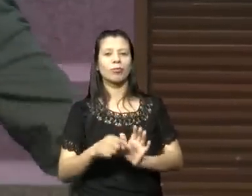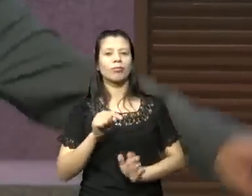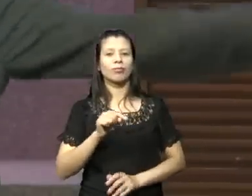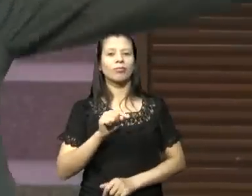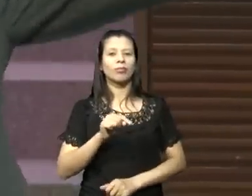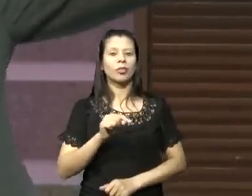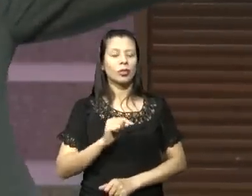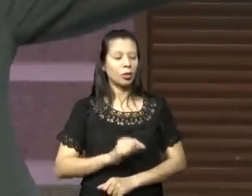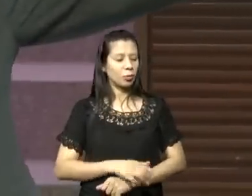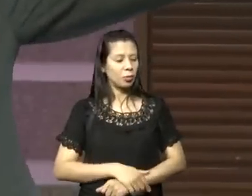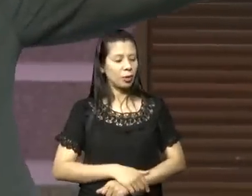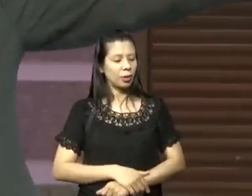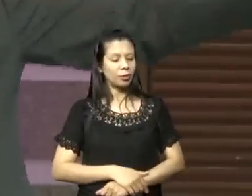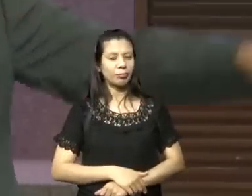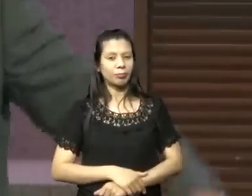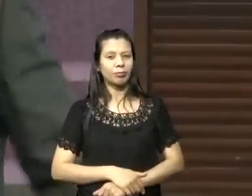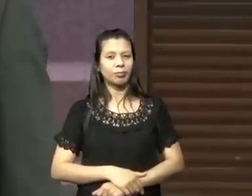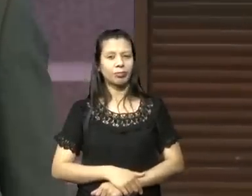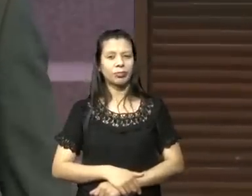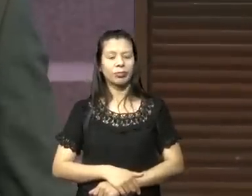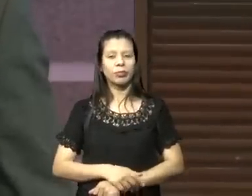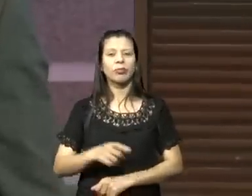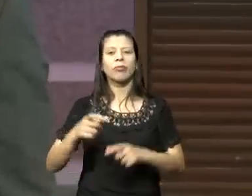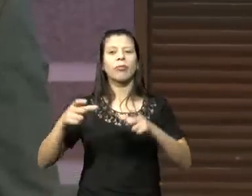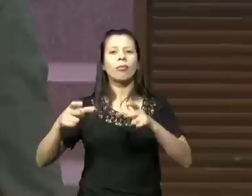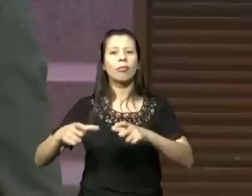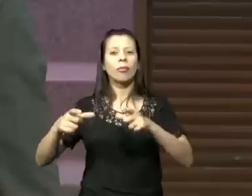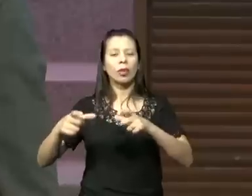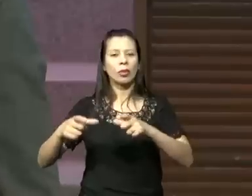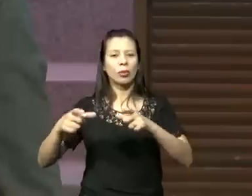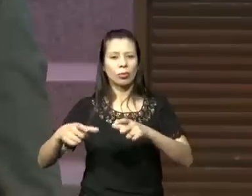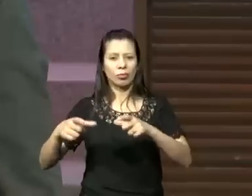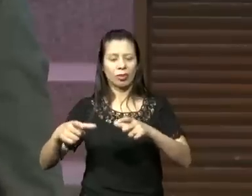ali estava Salem a cidade Melquisedeque